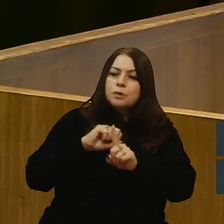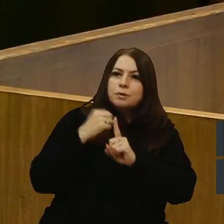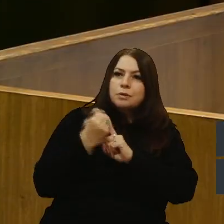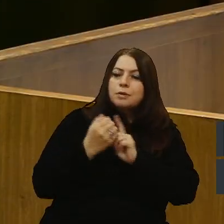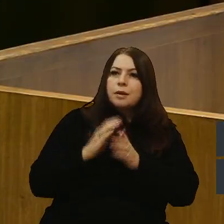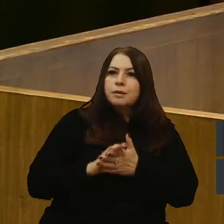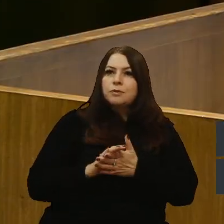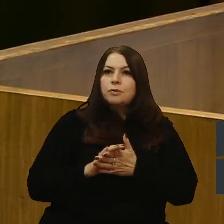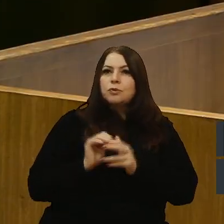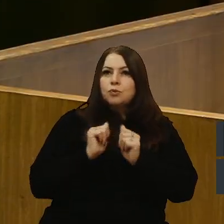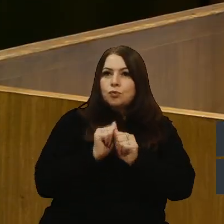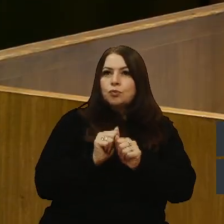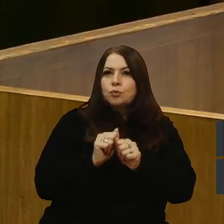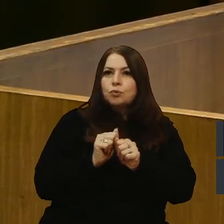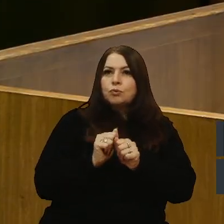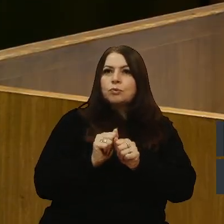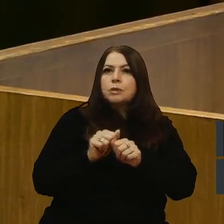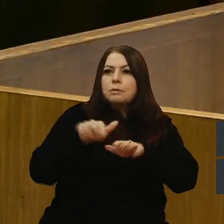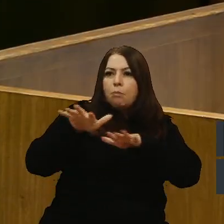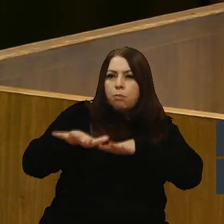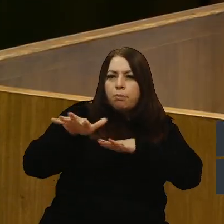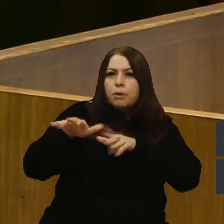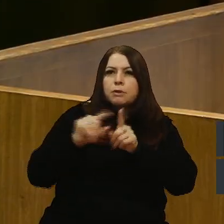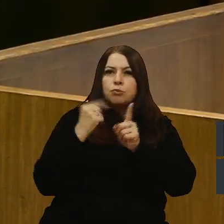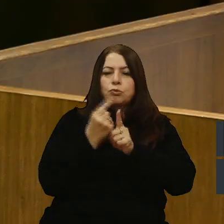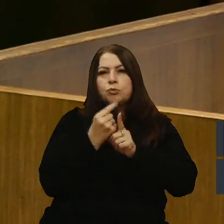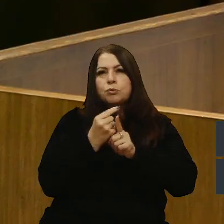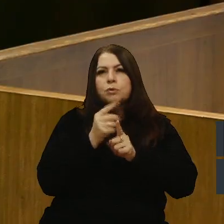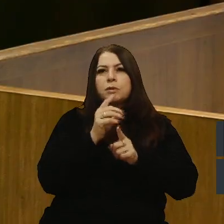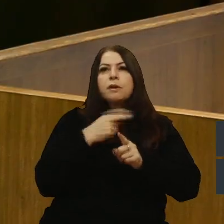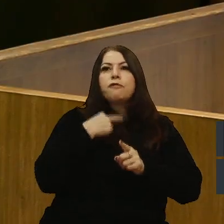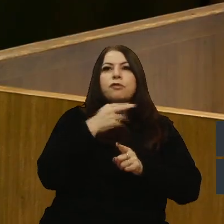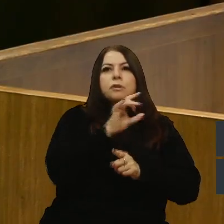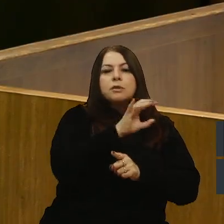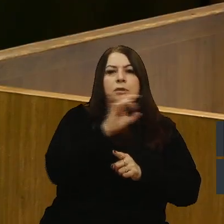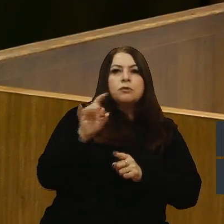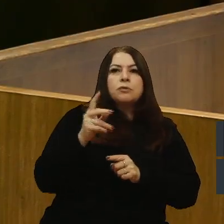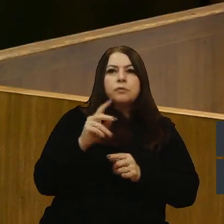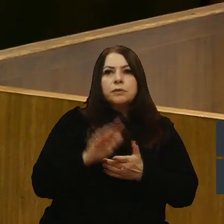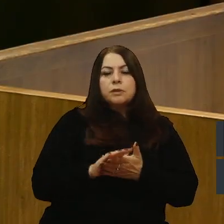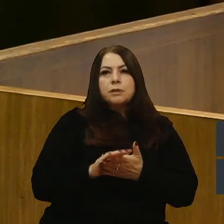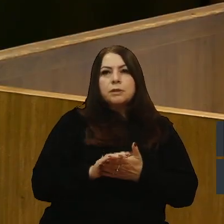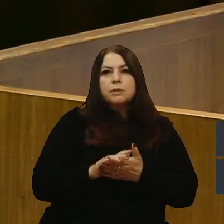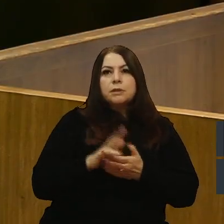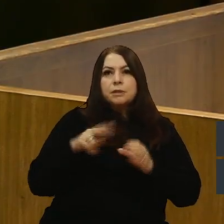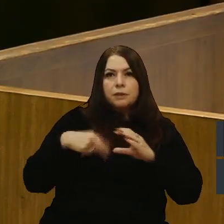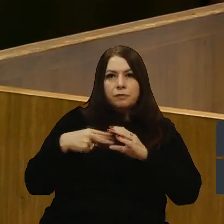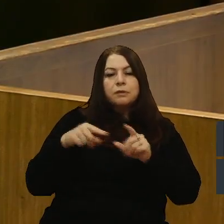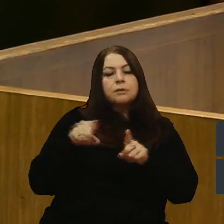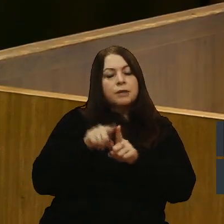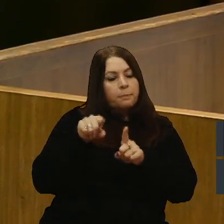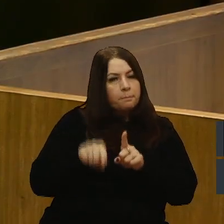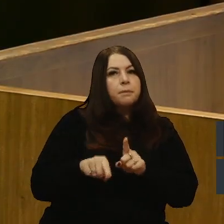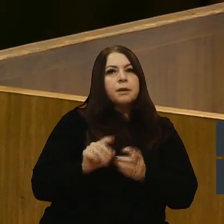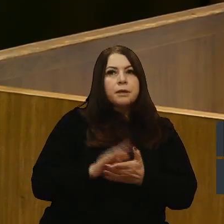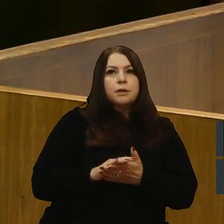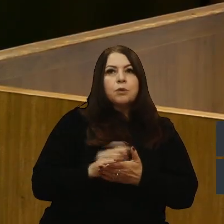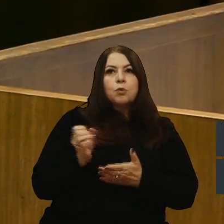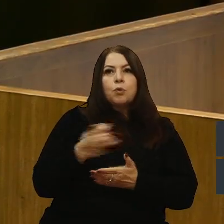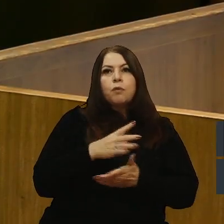sociedade através desses manifestos, da voz de cada um de vocês e desse parlamento também, com